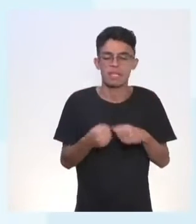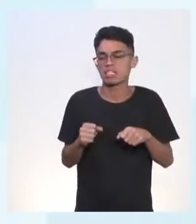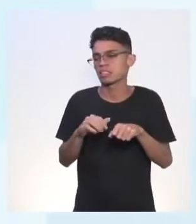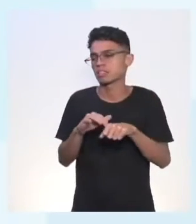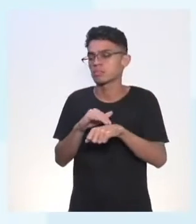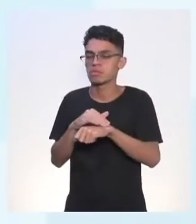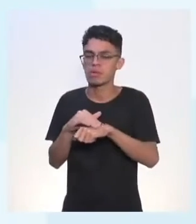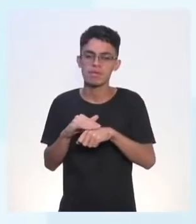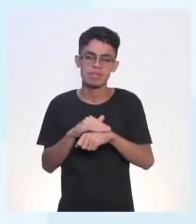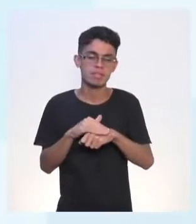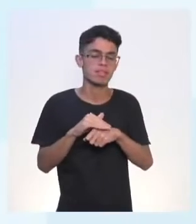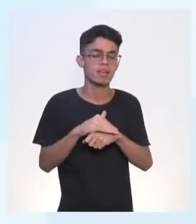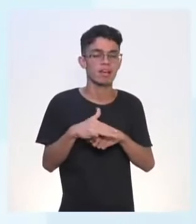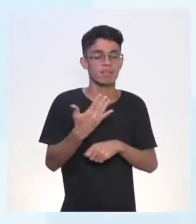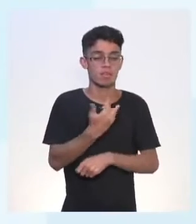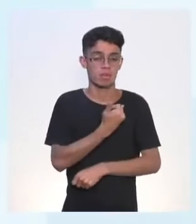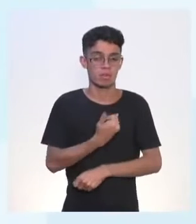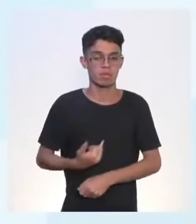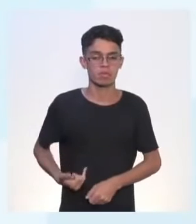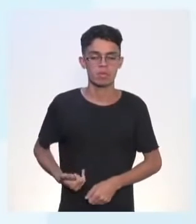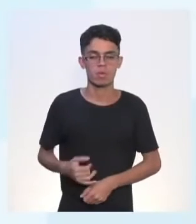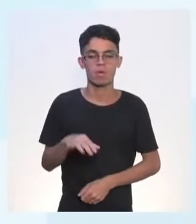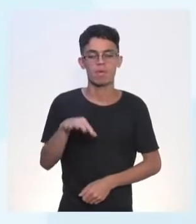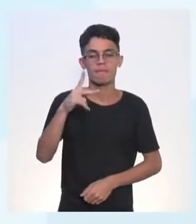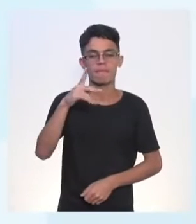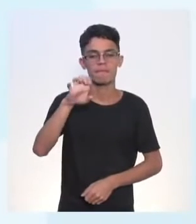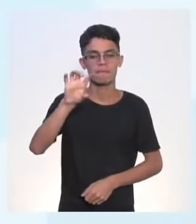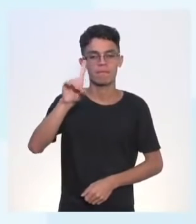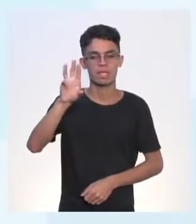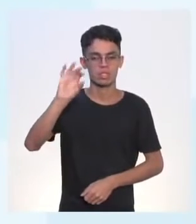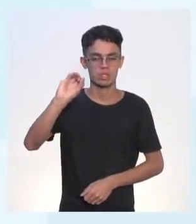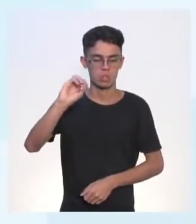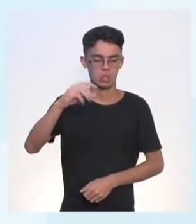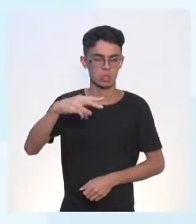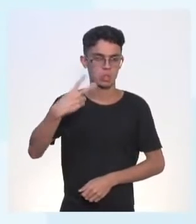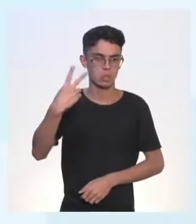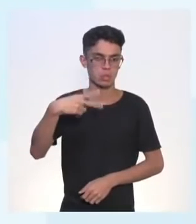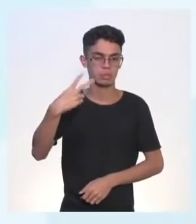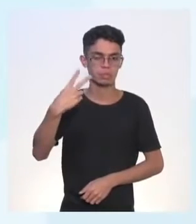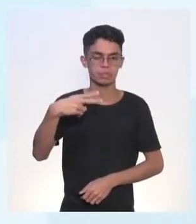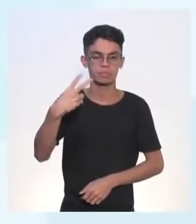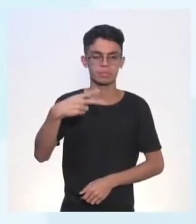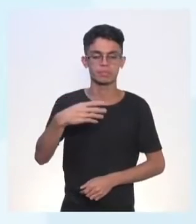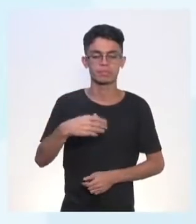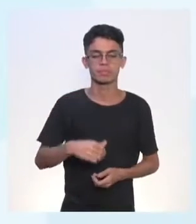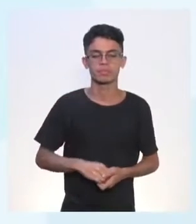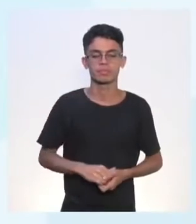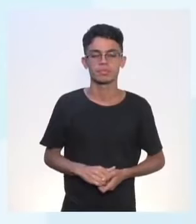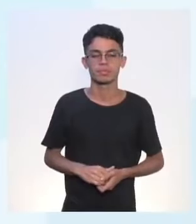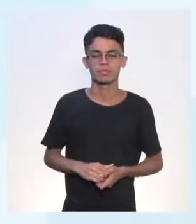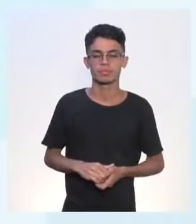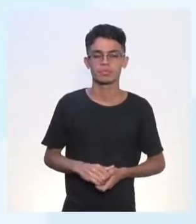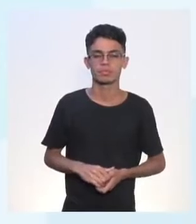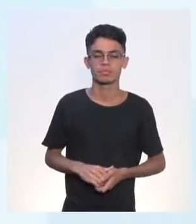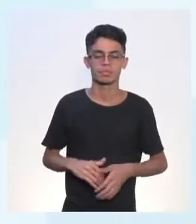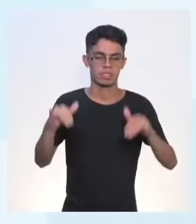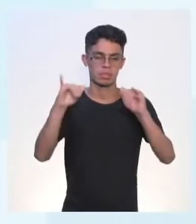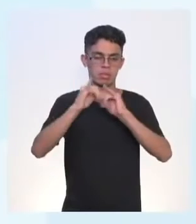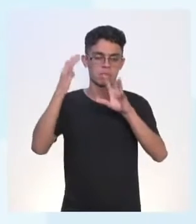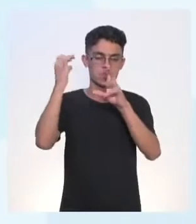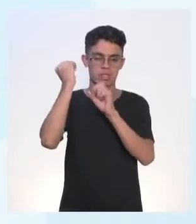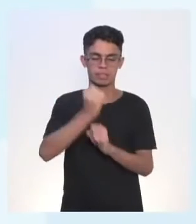velho imperador Pedro II. Os bastidores da proclamação da República envolveram